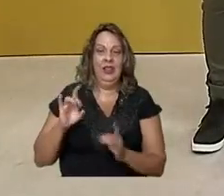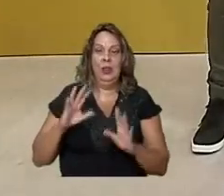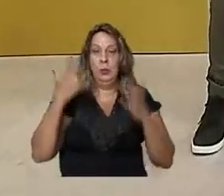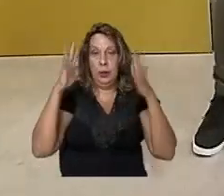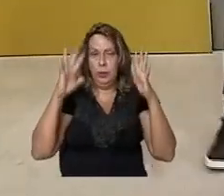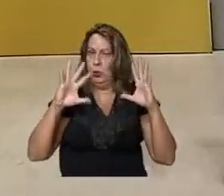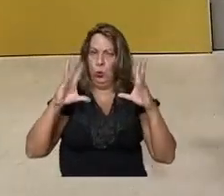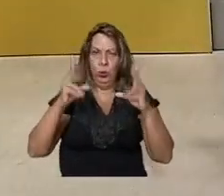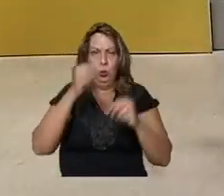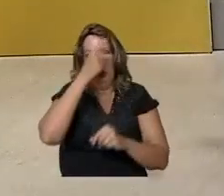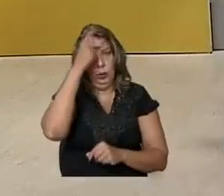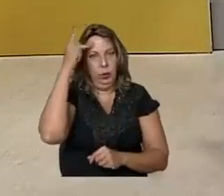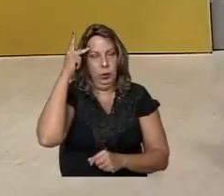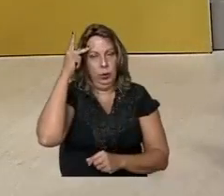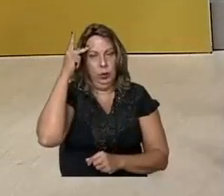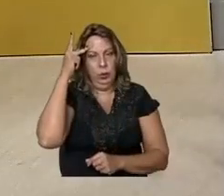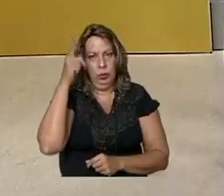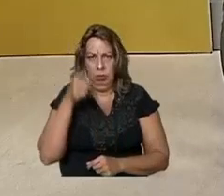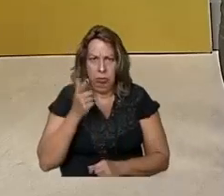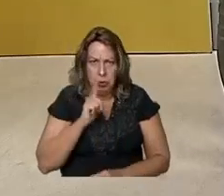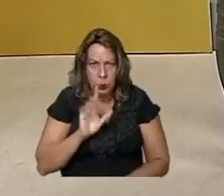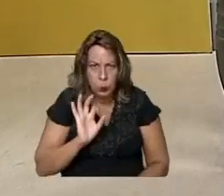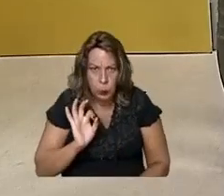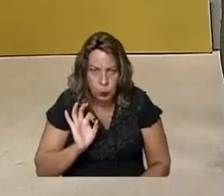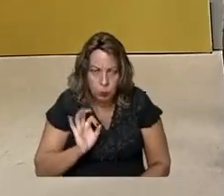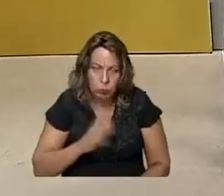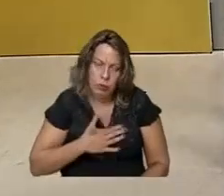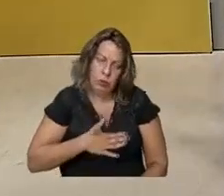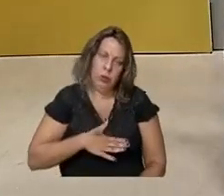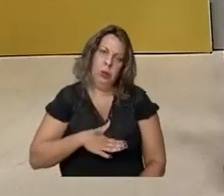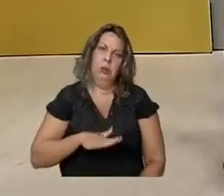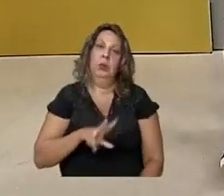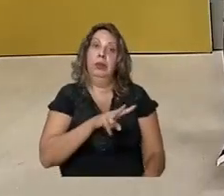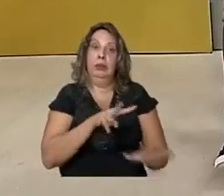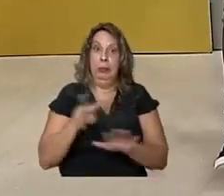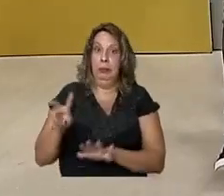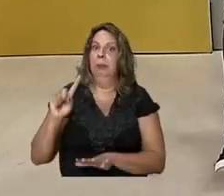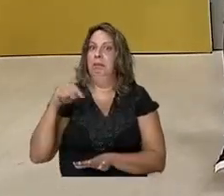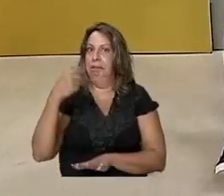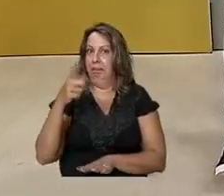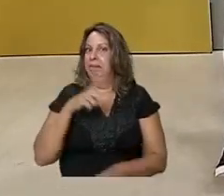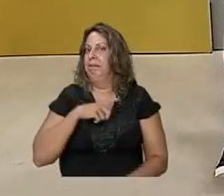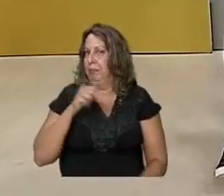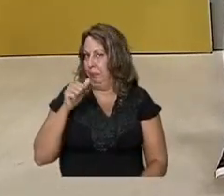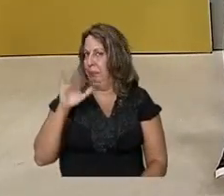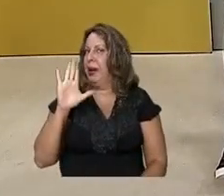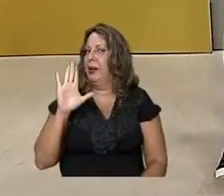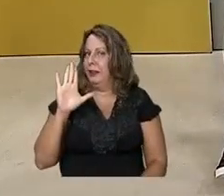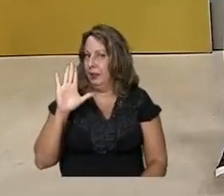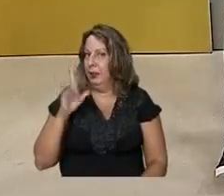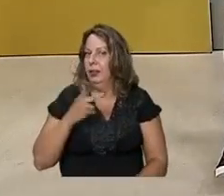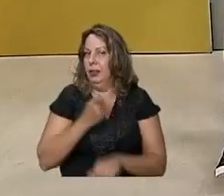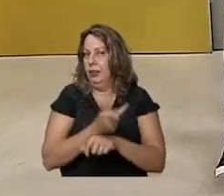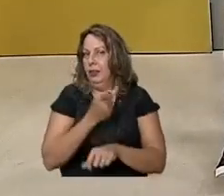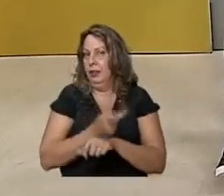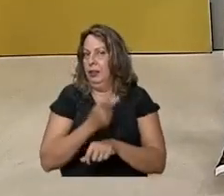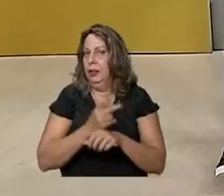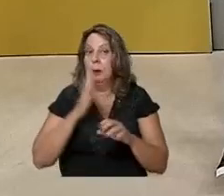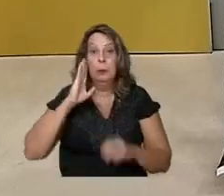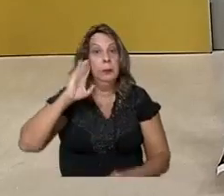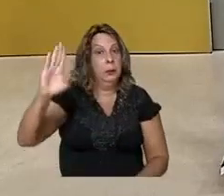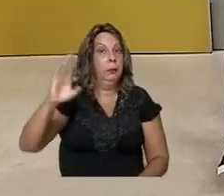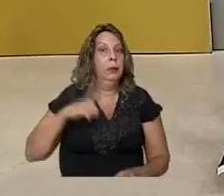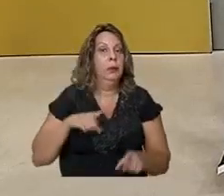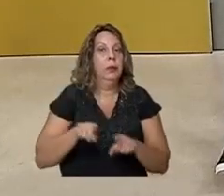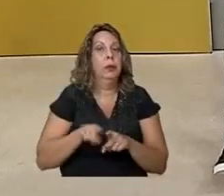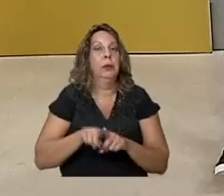todos vocês. Ah, você não ganhou? Calma, semana que vem tem muito mais. Semana que vem temos mais prêmios principais e tem